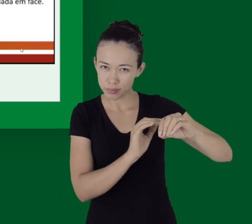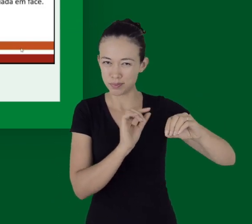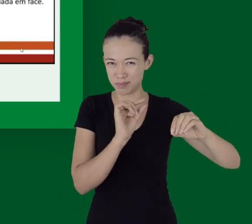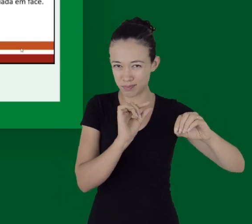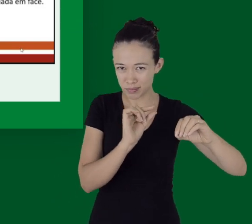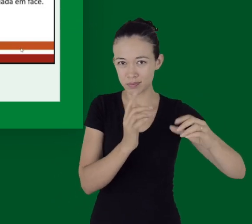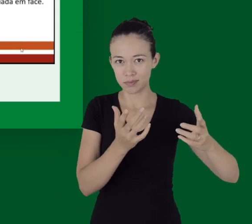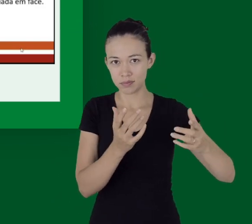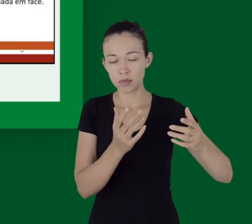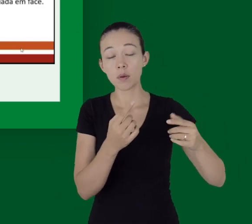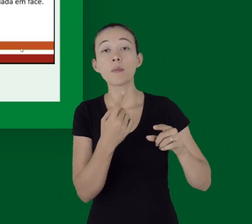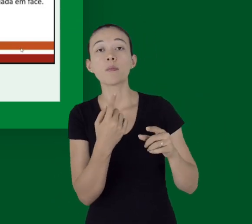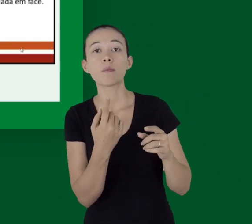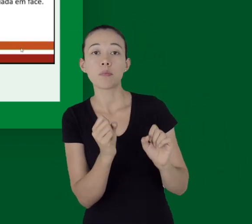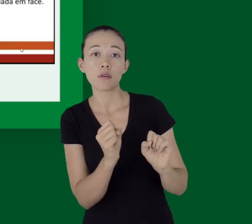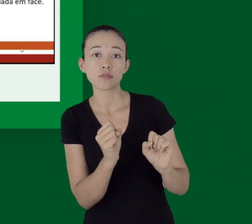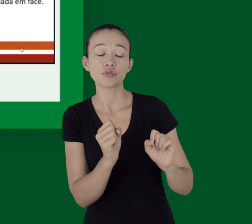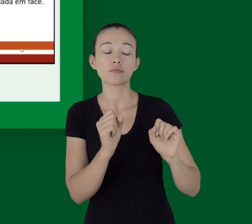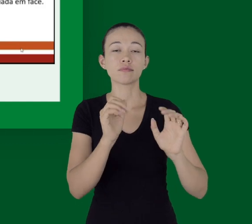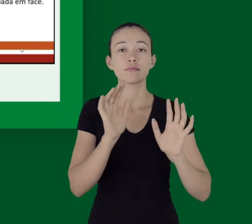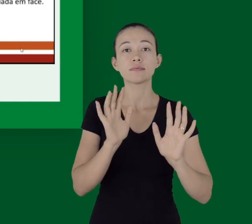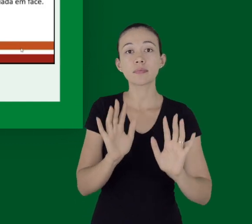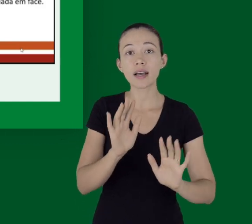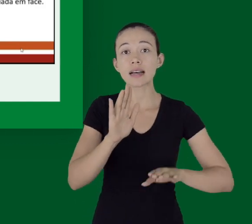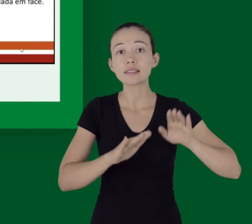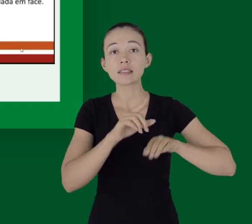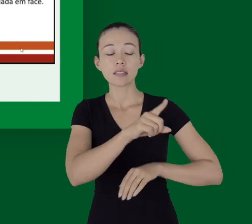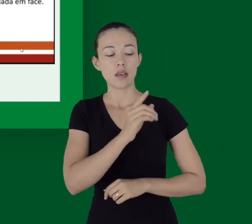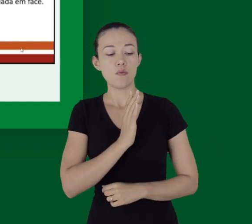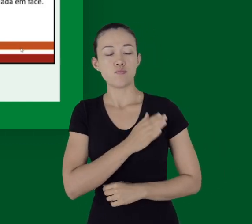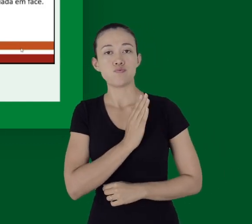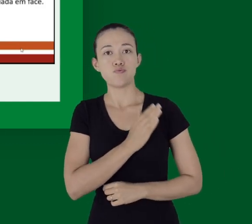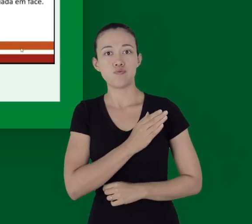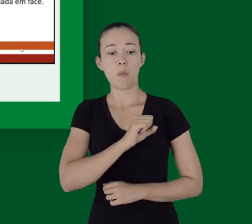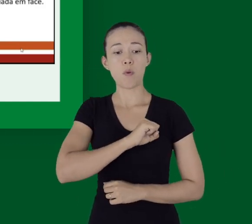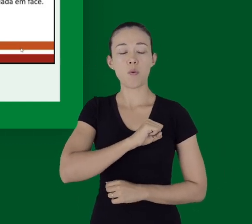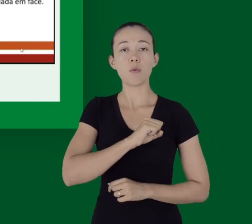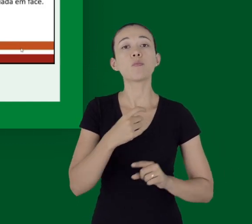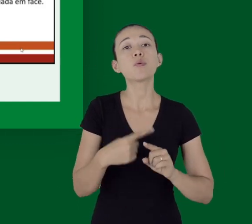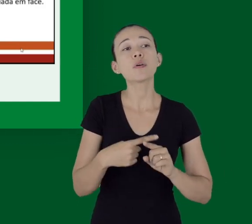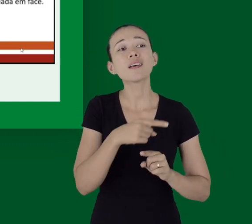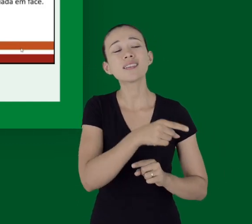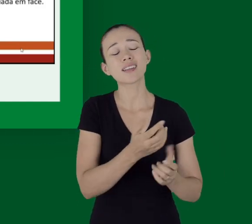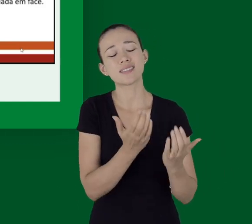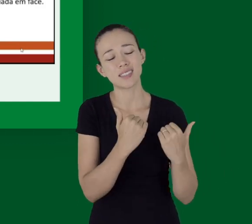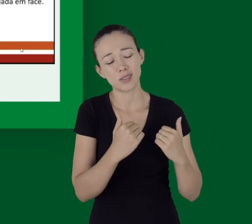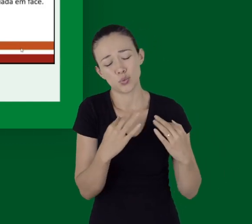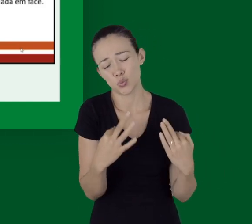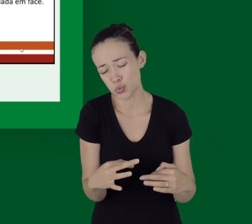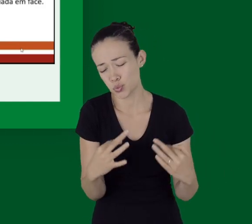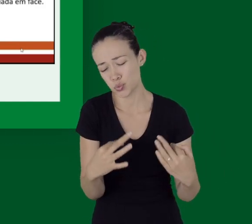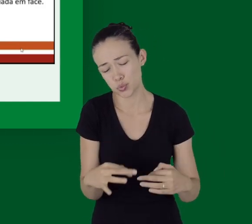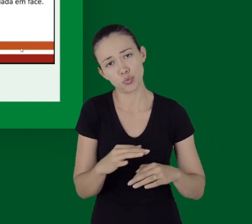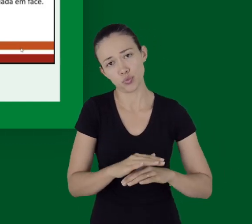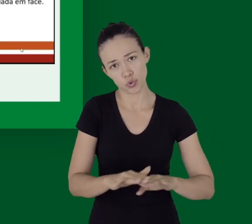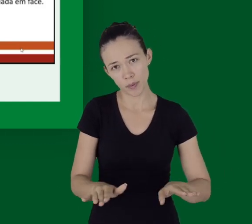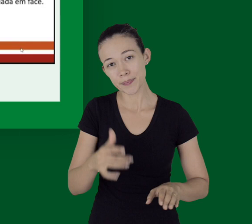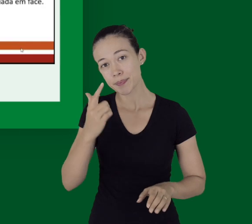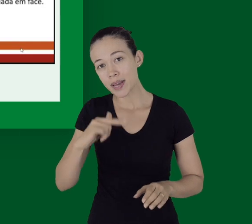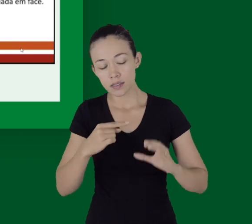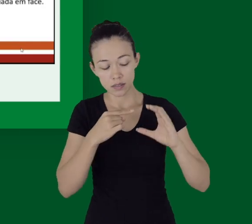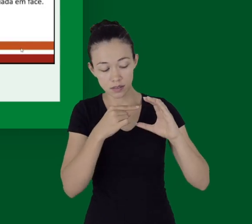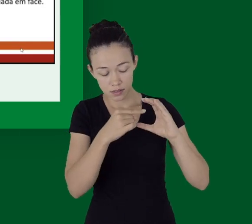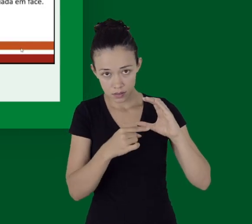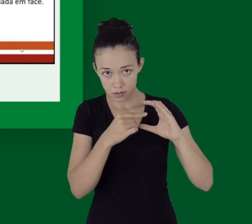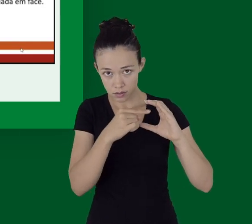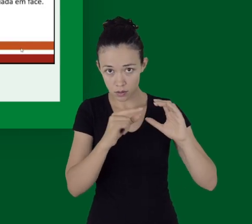mas é um caso que pode estar taquicárdico só pelo fato de estar com dor, né? A saturação subiu um pouquinho, nesse momento que